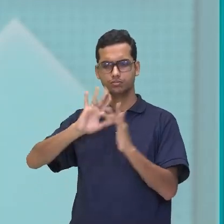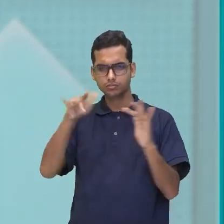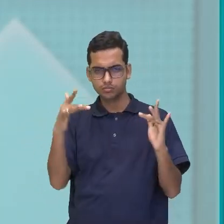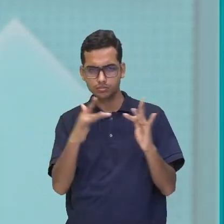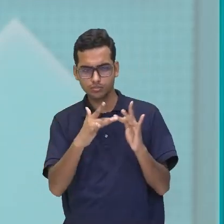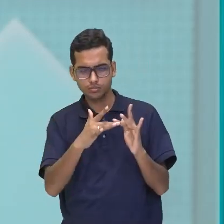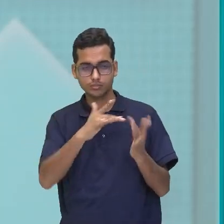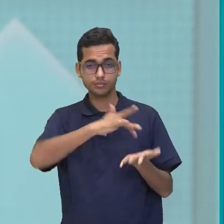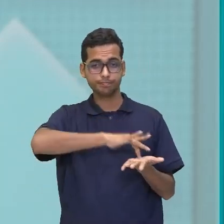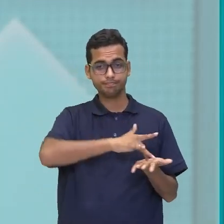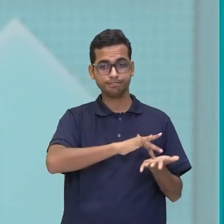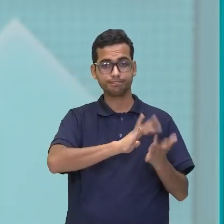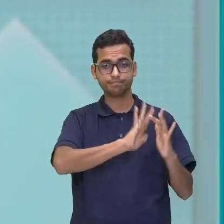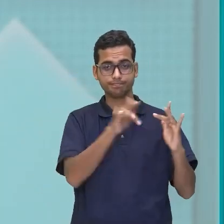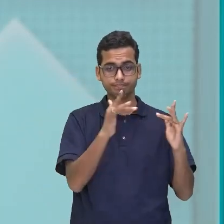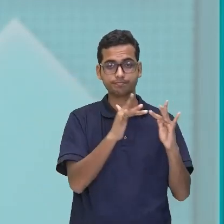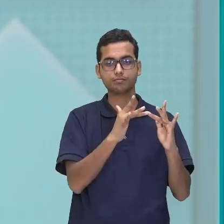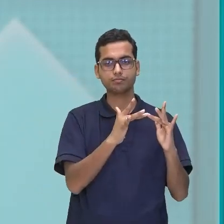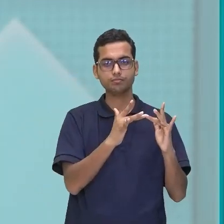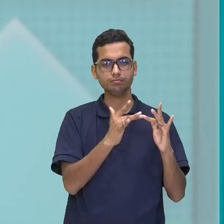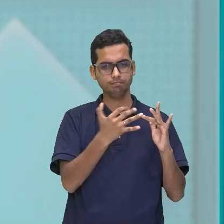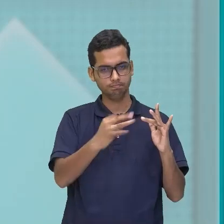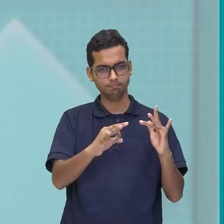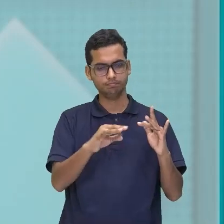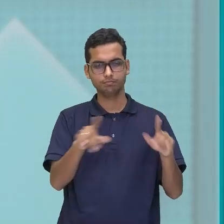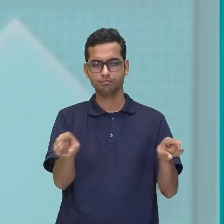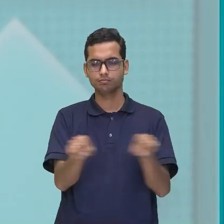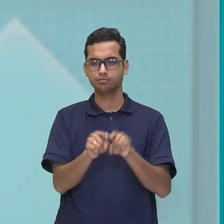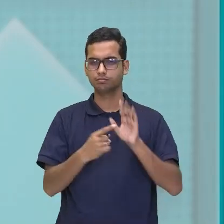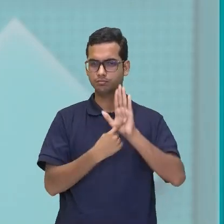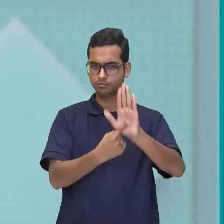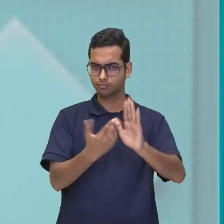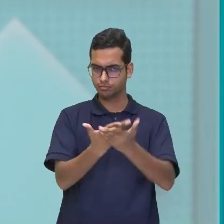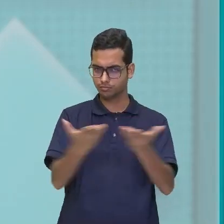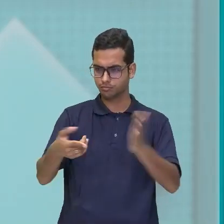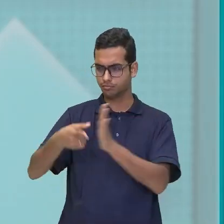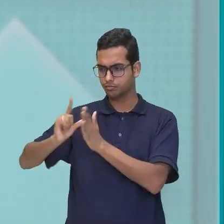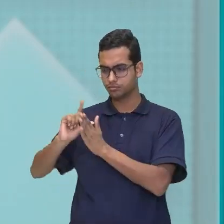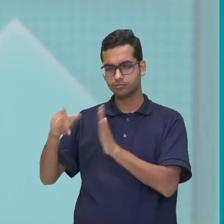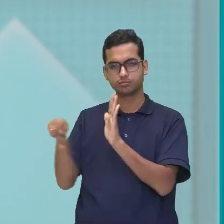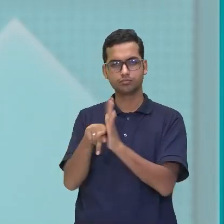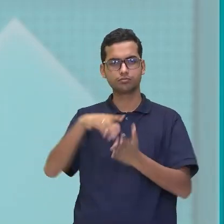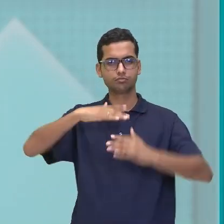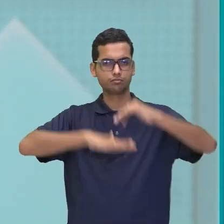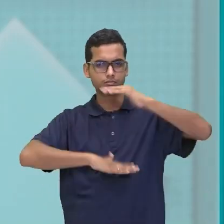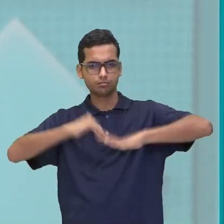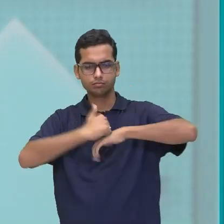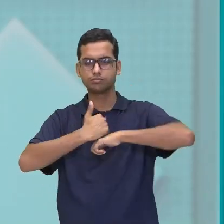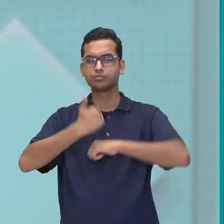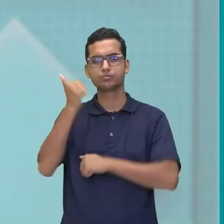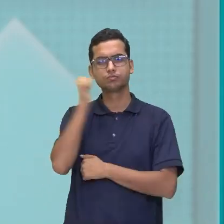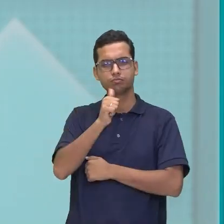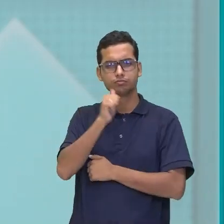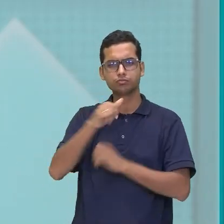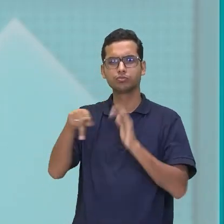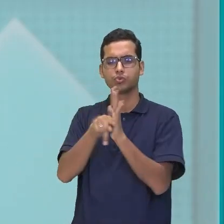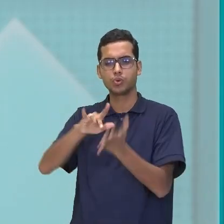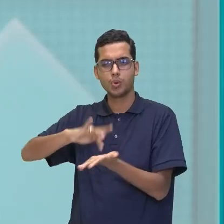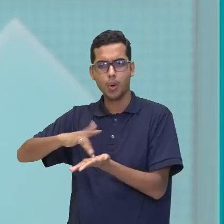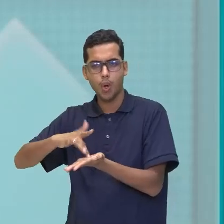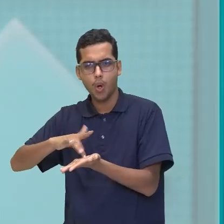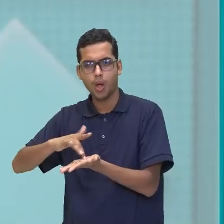balé clássico, certo? Como eu mostrei para vocês, a questão da bailarina, os passos, a sapatilha de